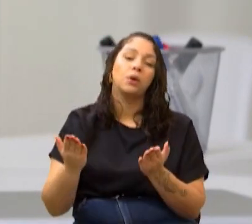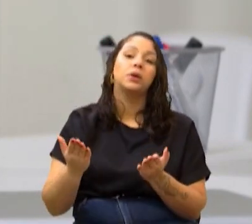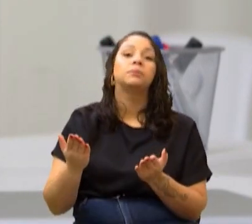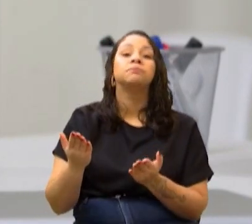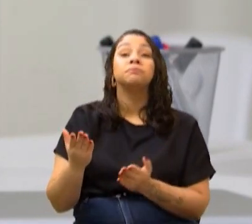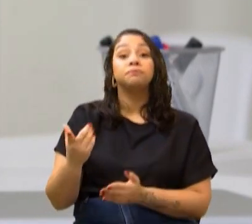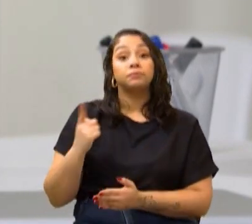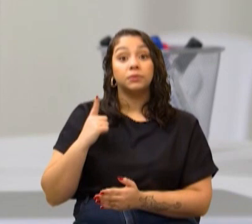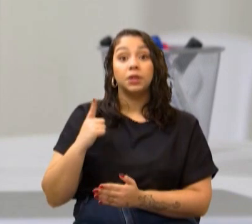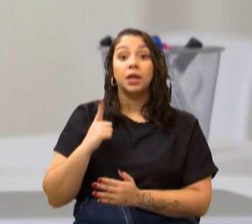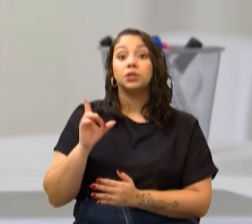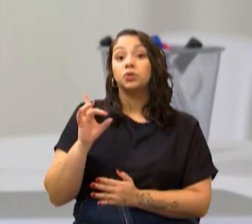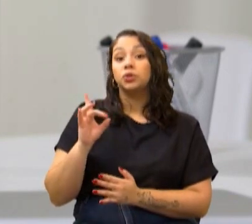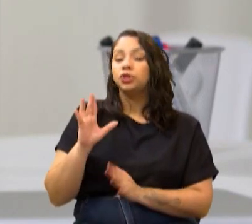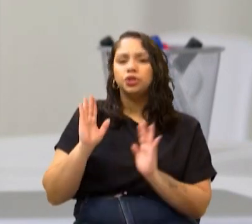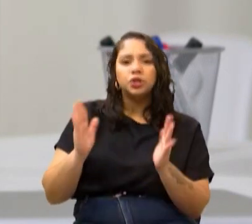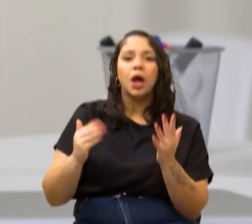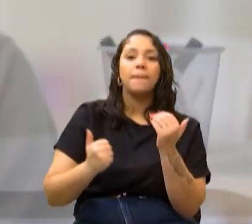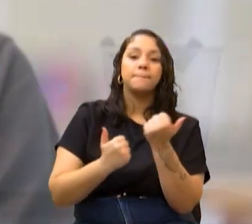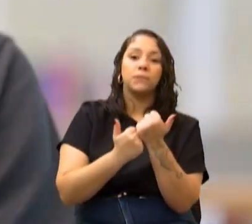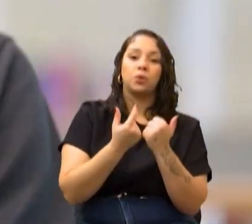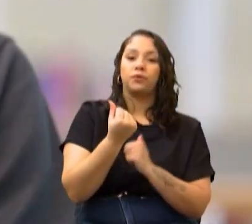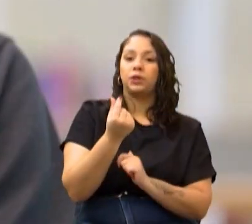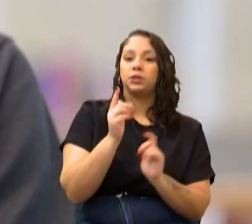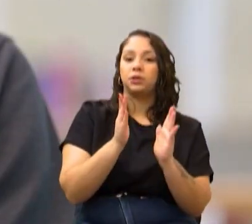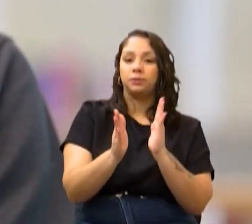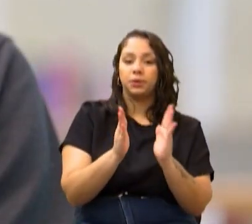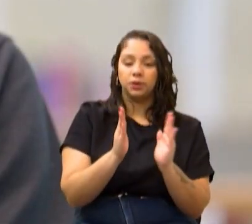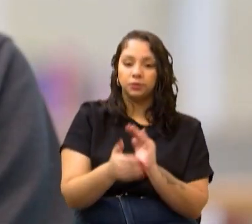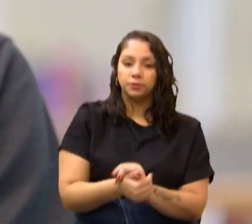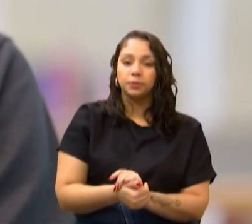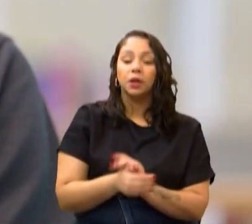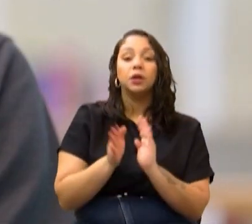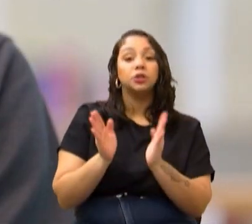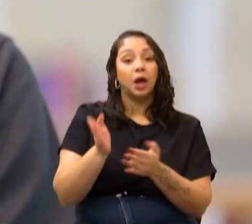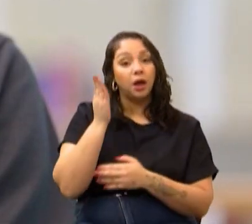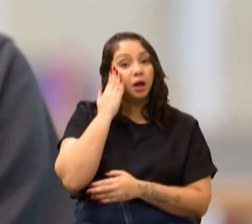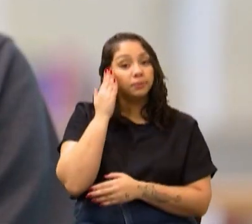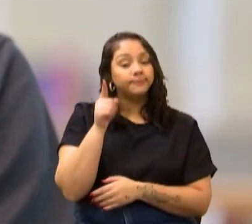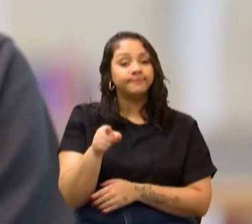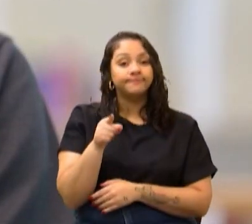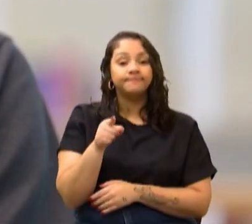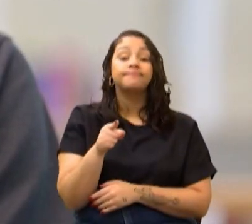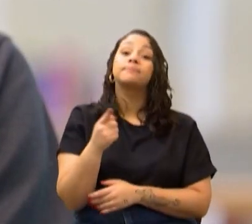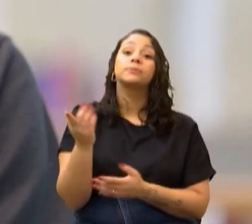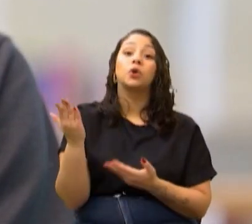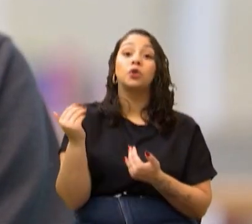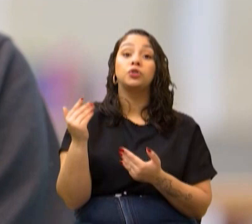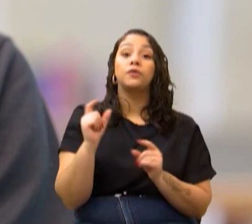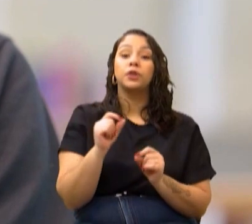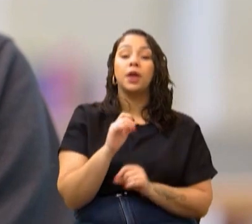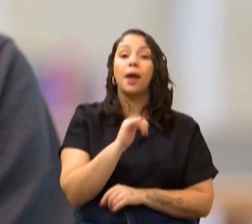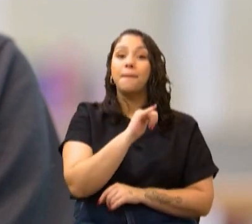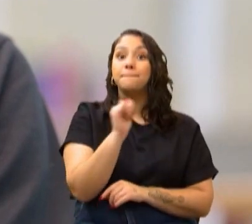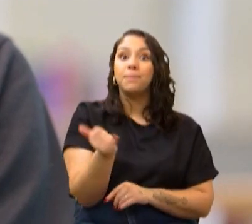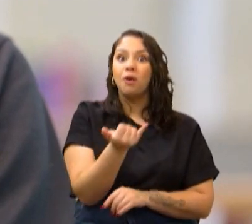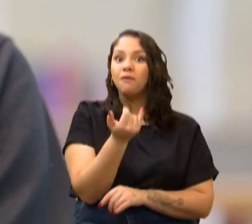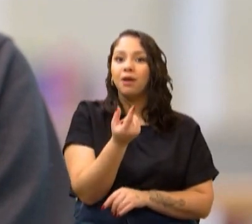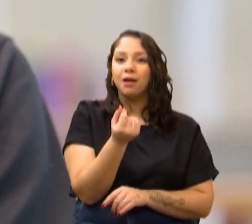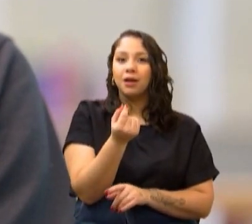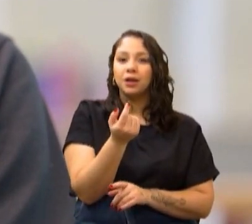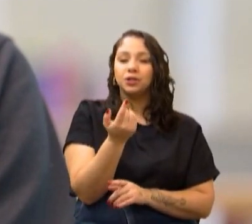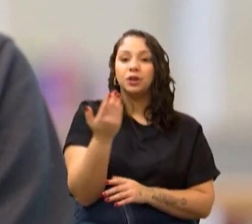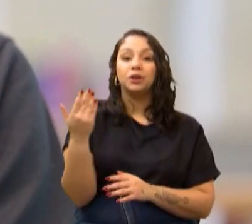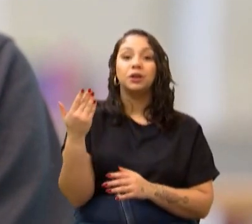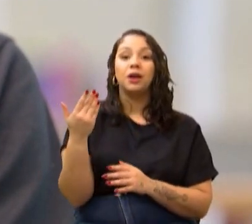dos pais, dos avós, então eles têm um apoio financeiro nesse período. Considerando isso, o que o jovem faz?